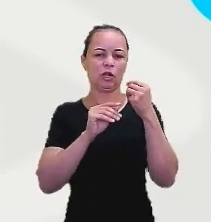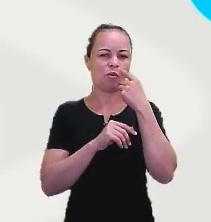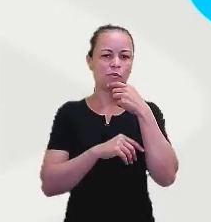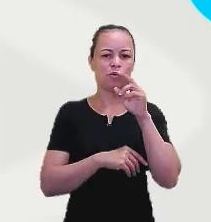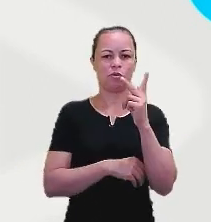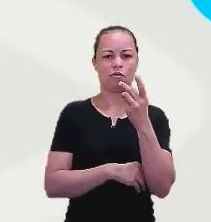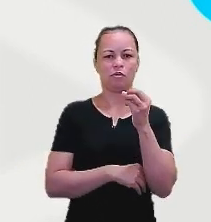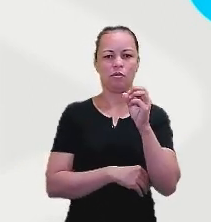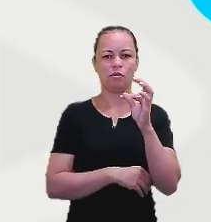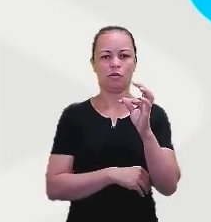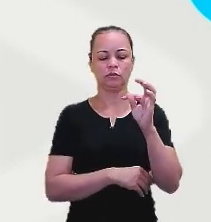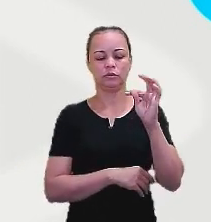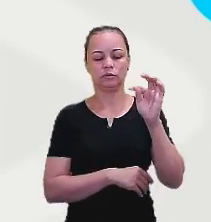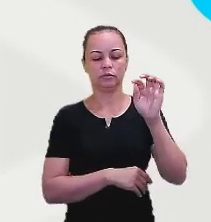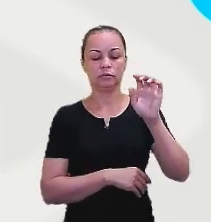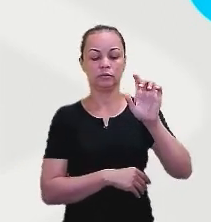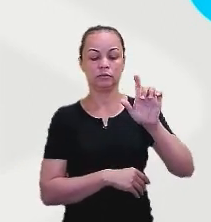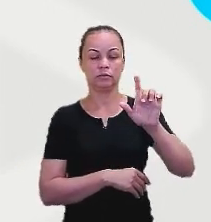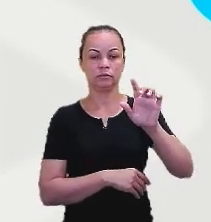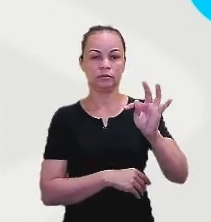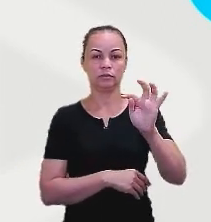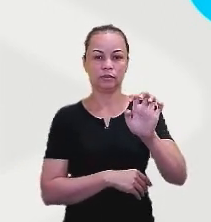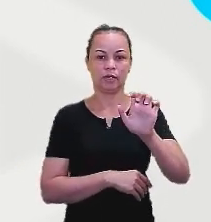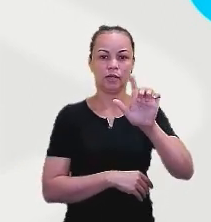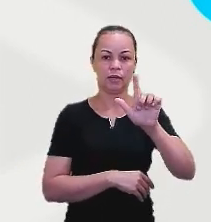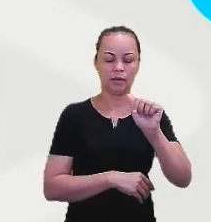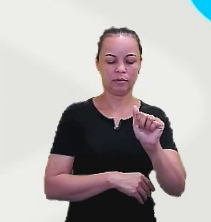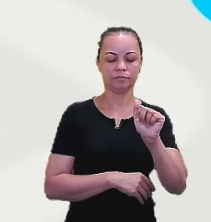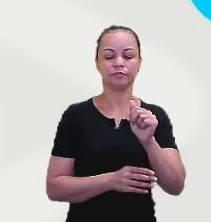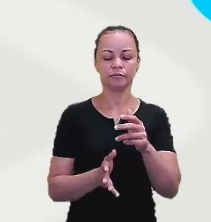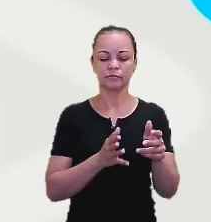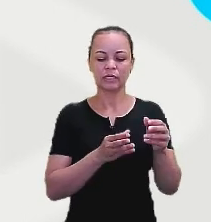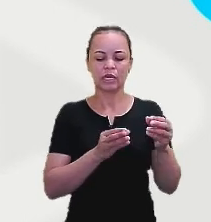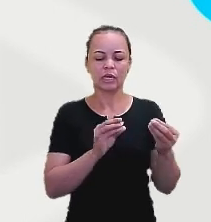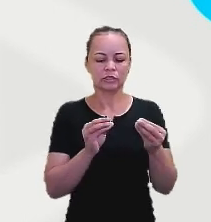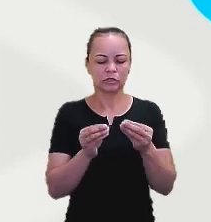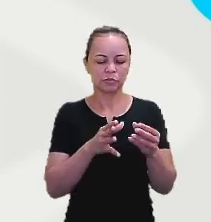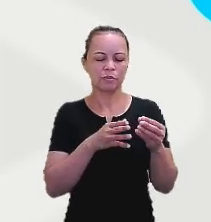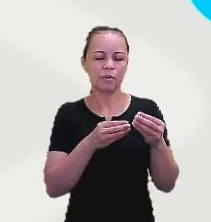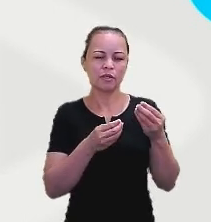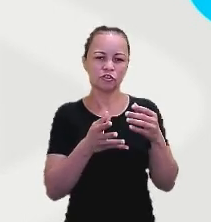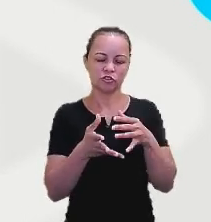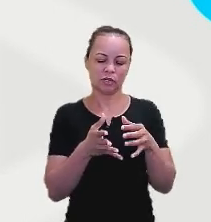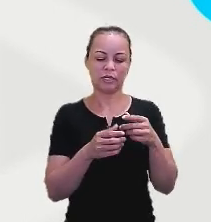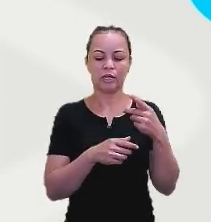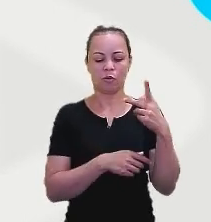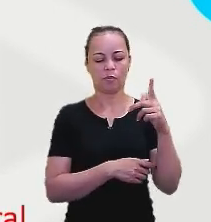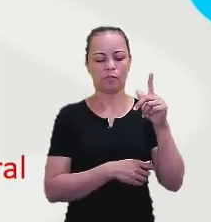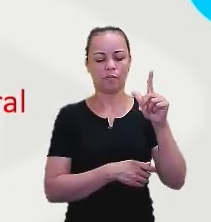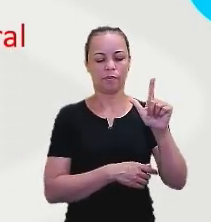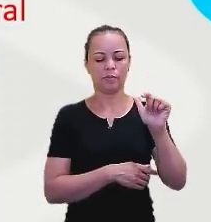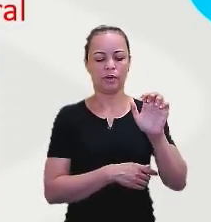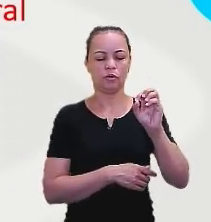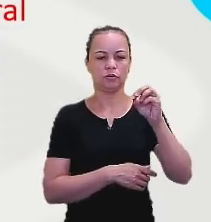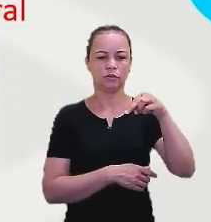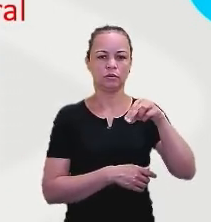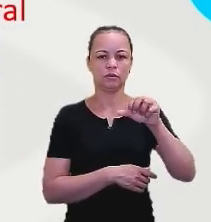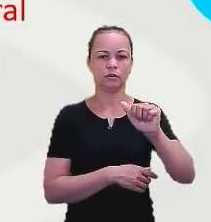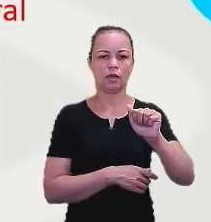sorriso pontual. Então, quem sorri é um sorriso, né? E me beija com a boca de hortelã. Então,